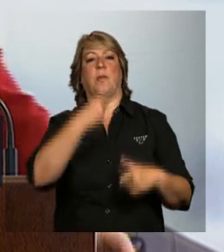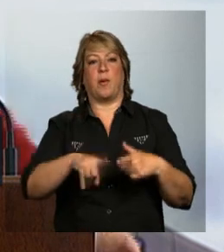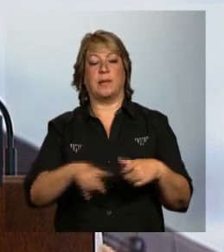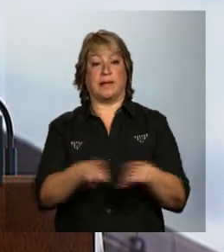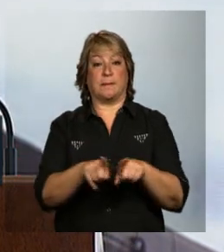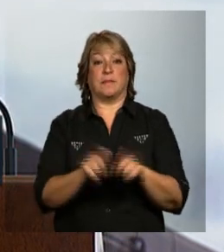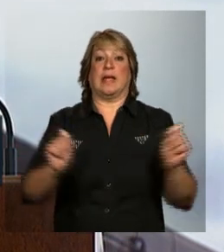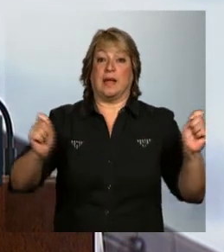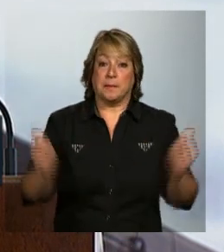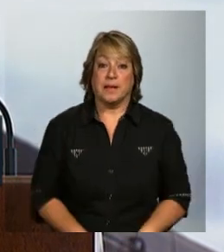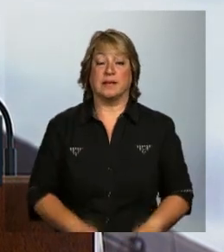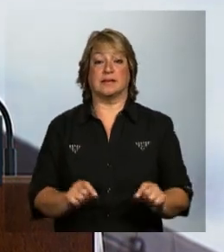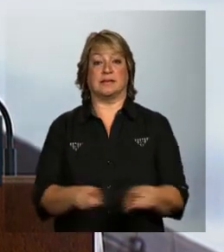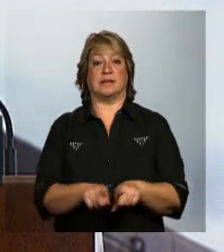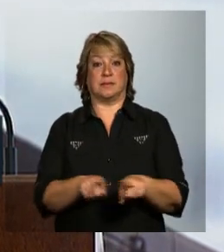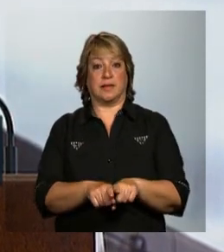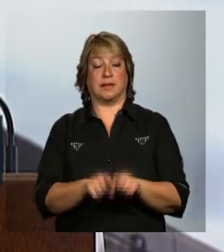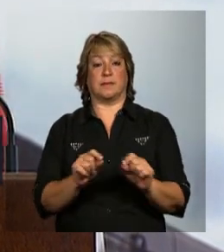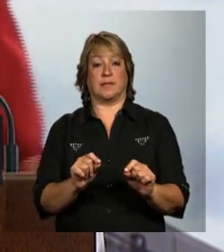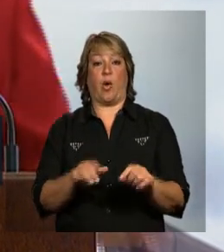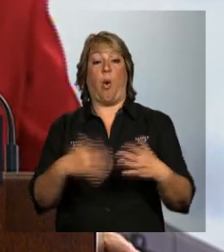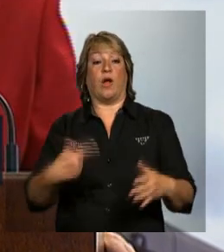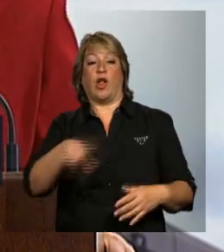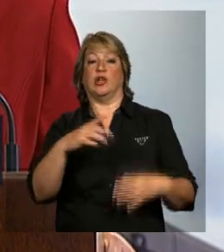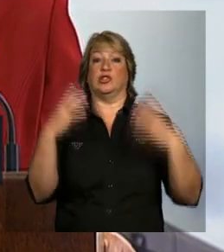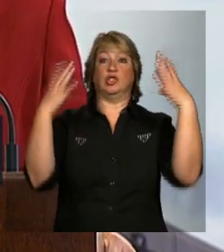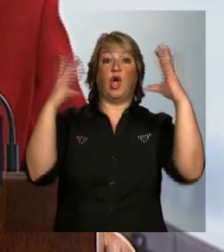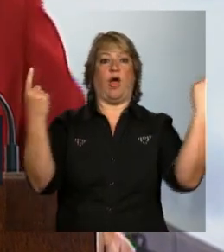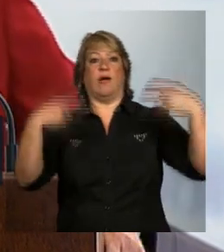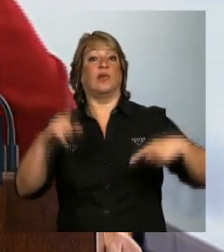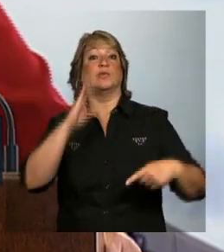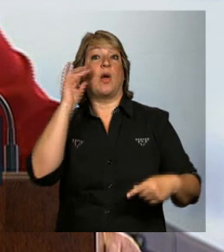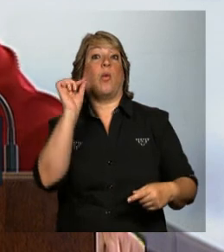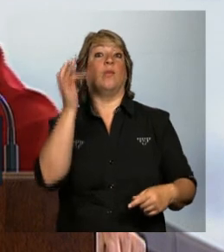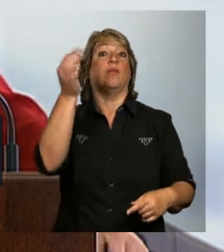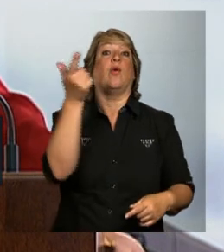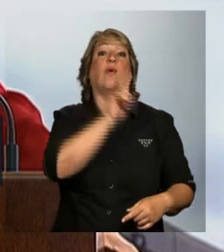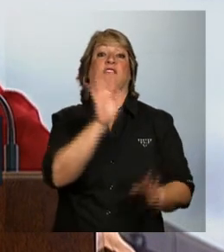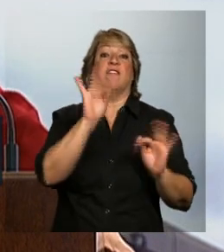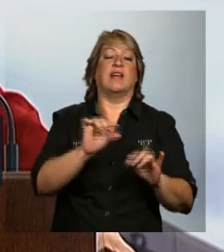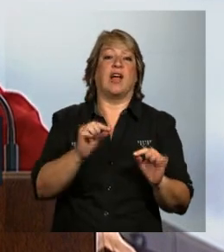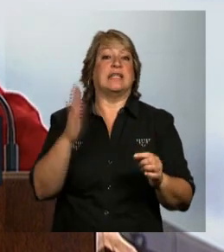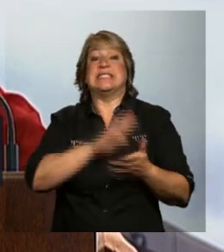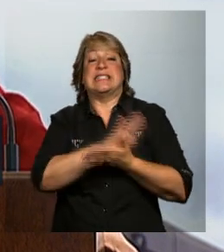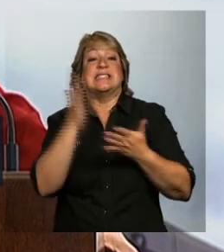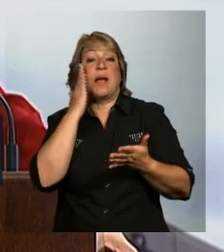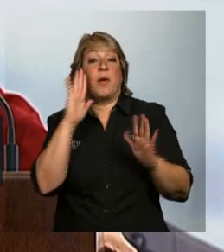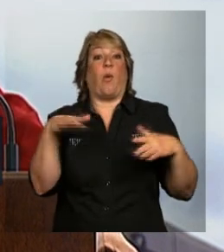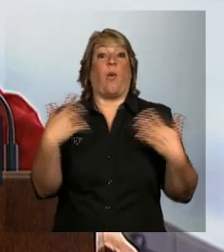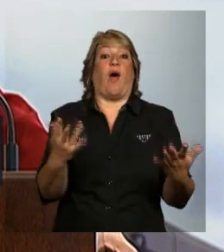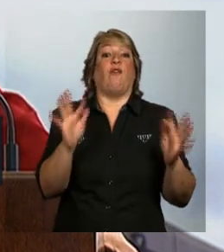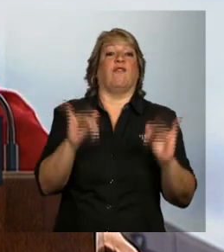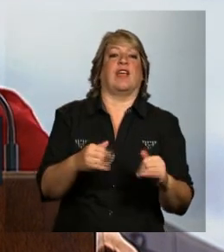o e sendo capaz você sem saber porque quando você joga Você não sabe o resultado sem saber qual é o resultado